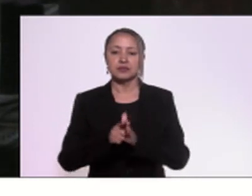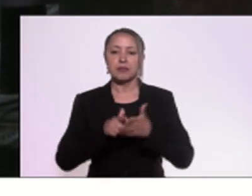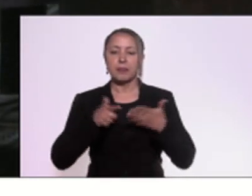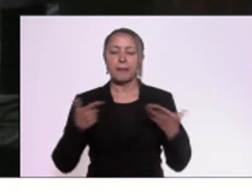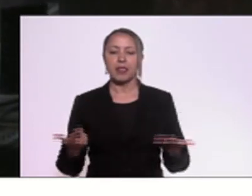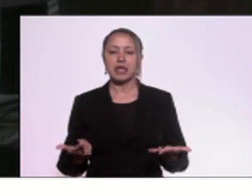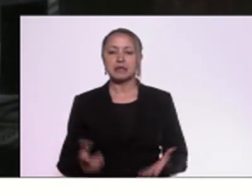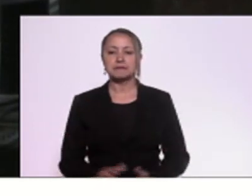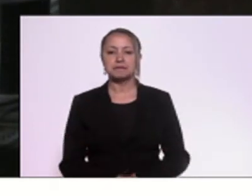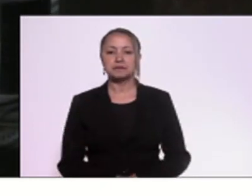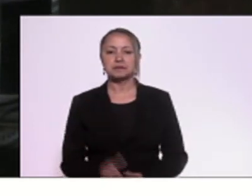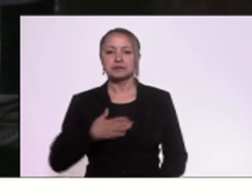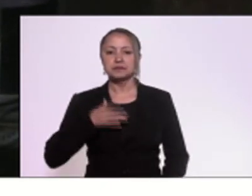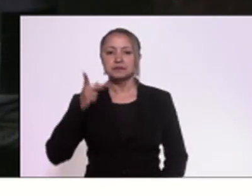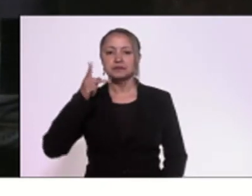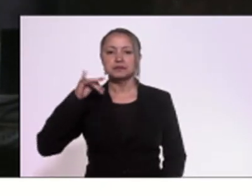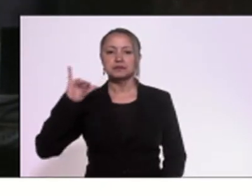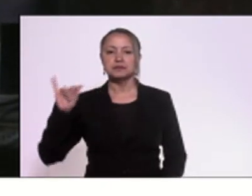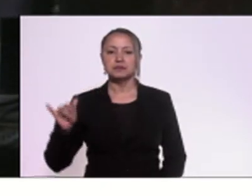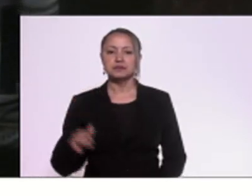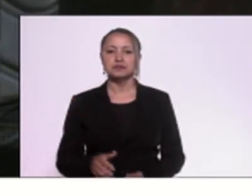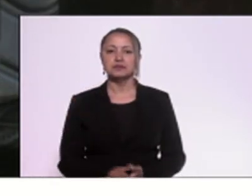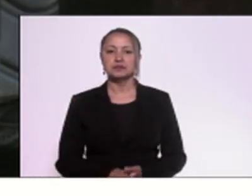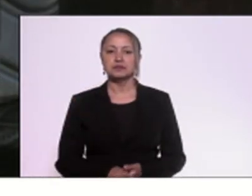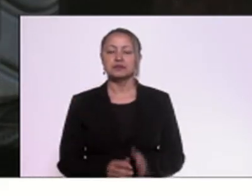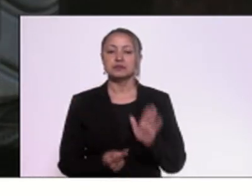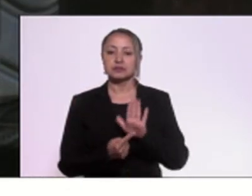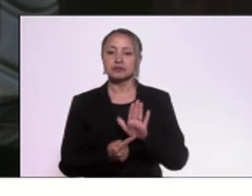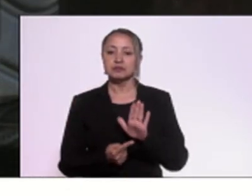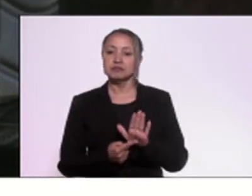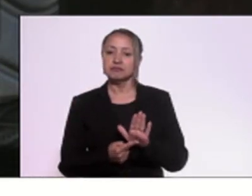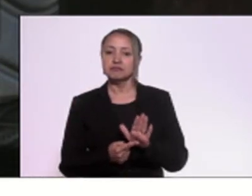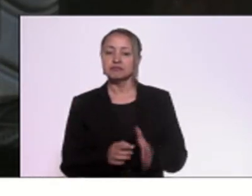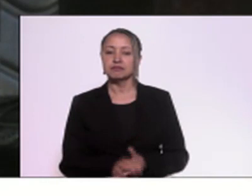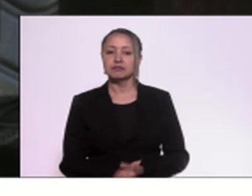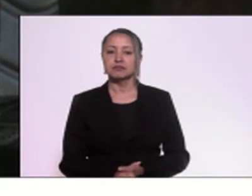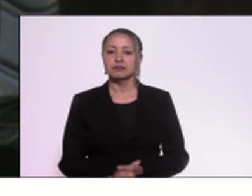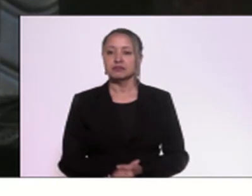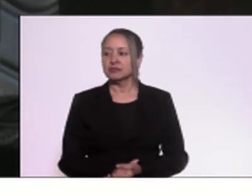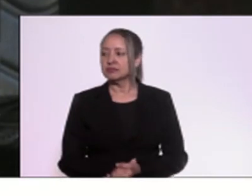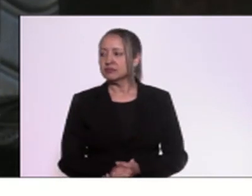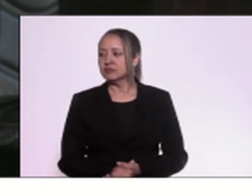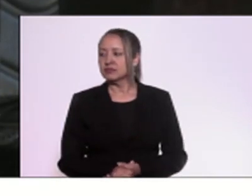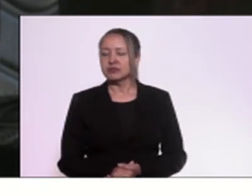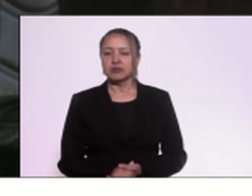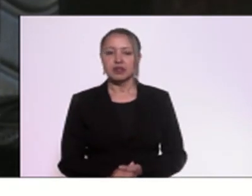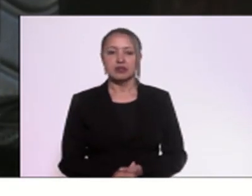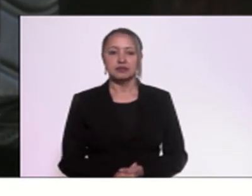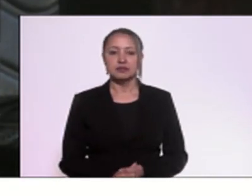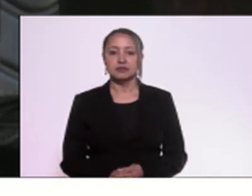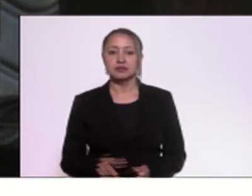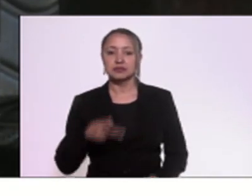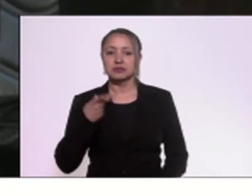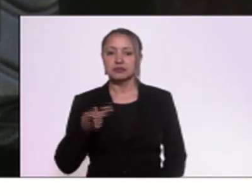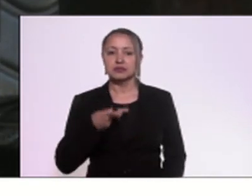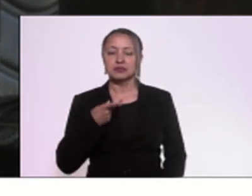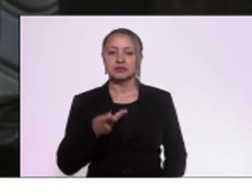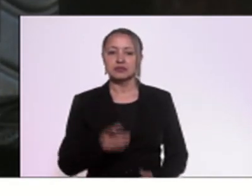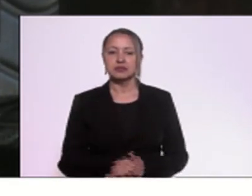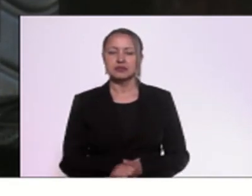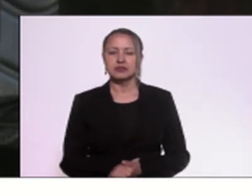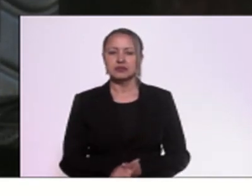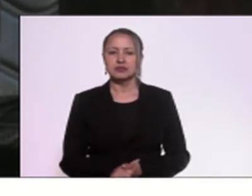Max Lemos, tem um histórico importante no nosso estado, especialmente na cidade de Queimados, mas